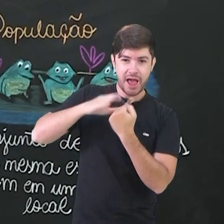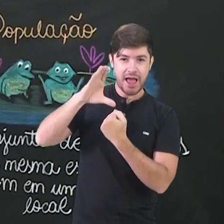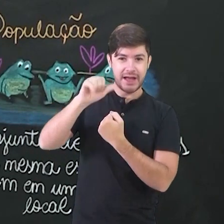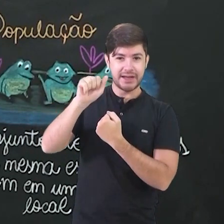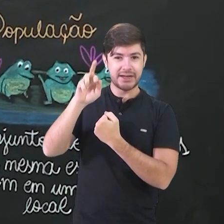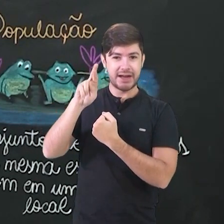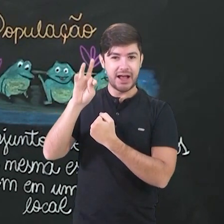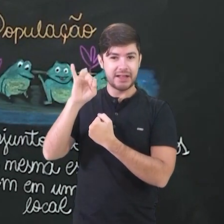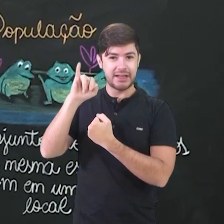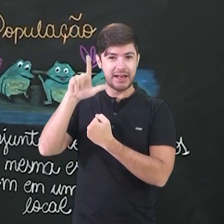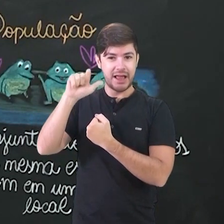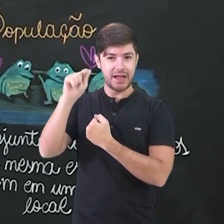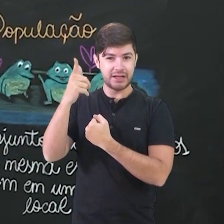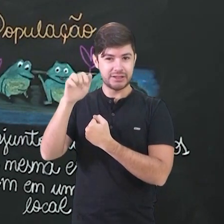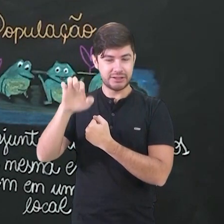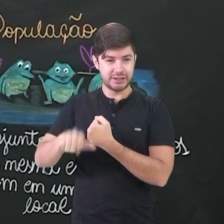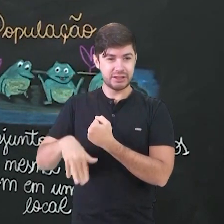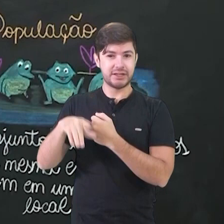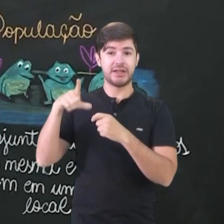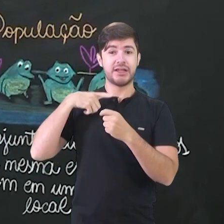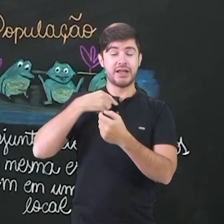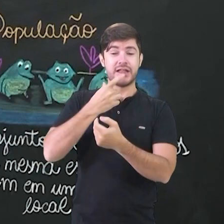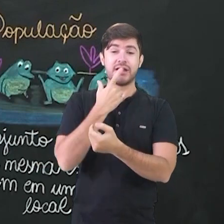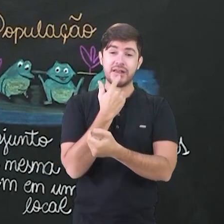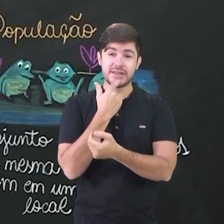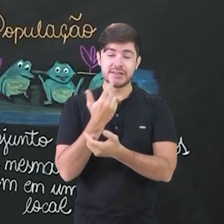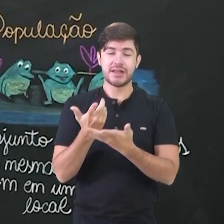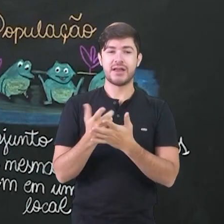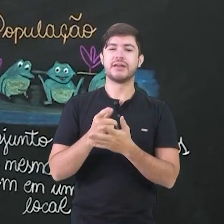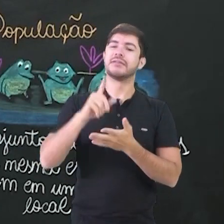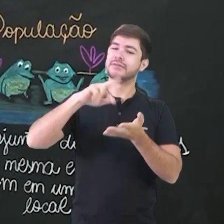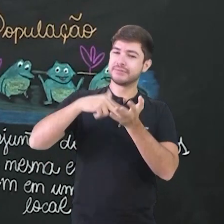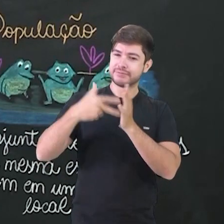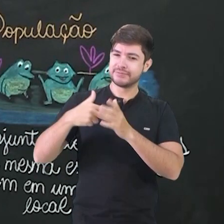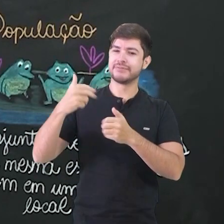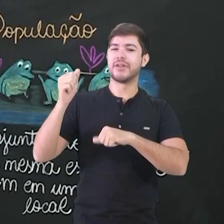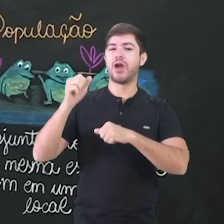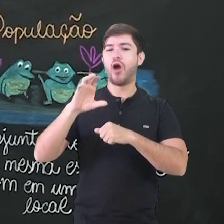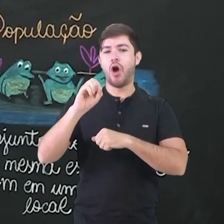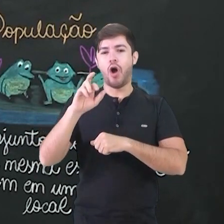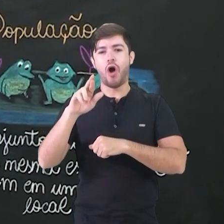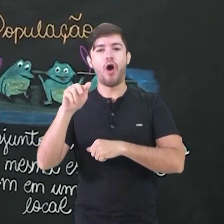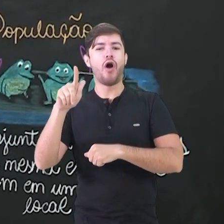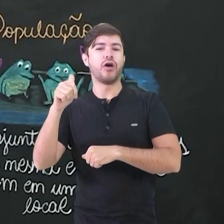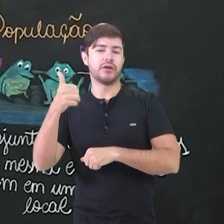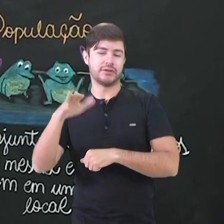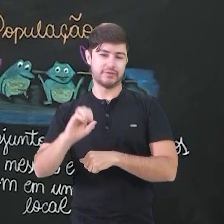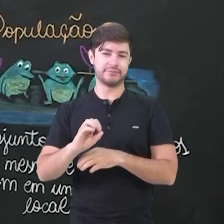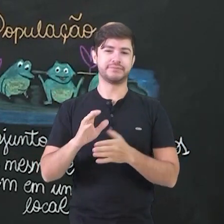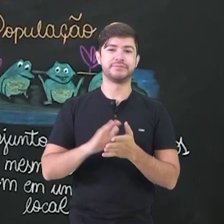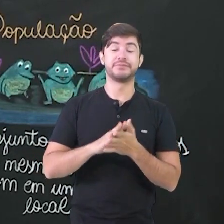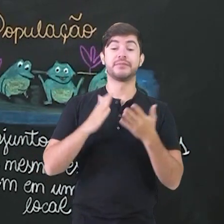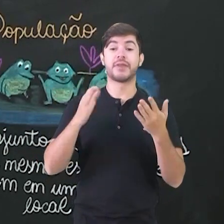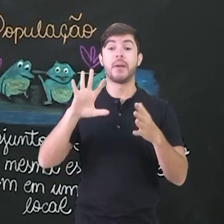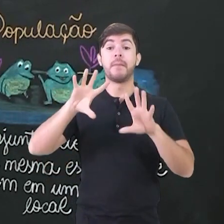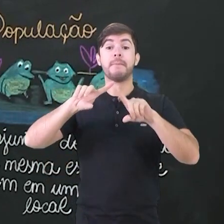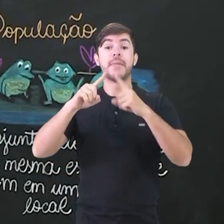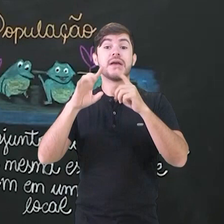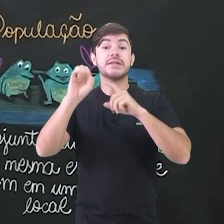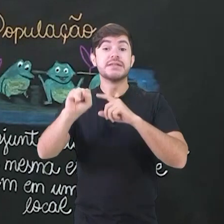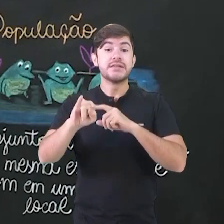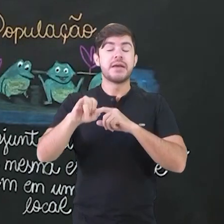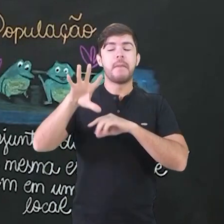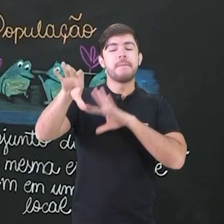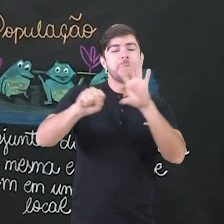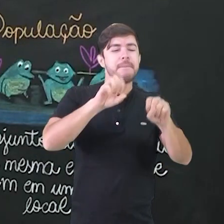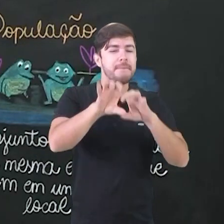tenho sangue, ou seja, é sim um órgão. Quando eu pego diferentes órgãos para